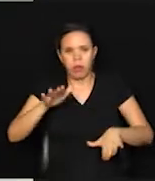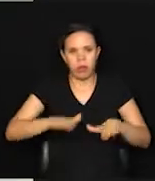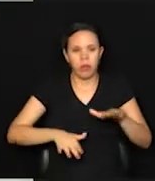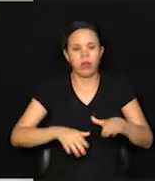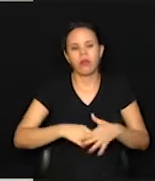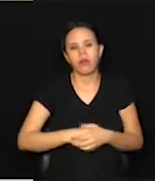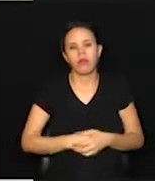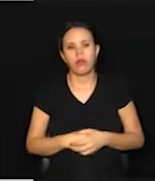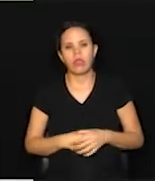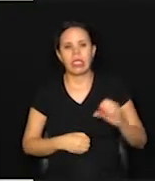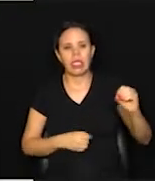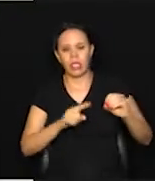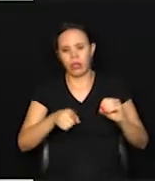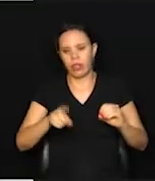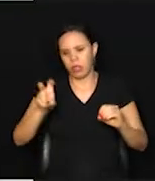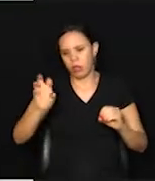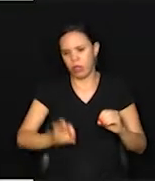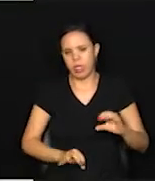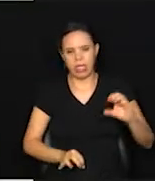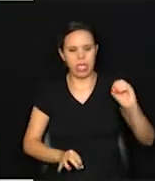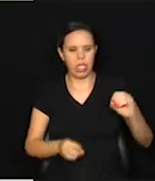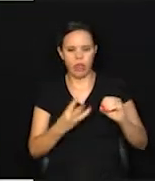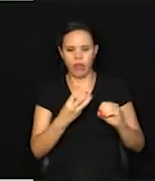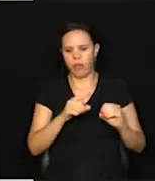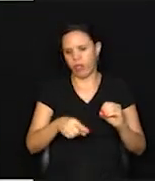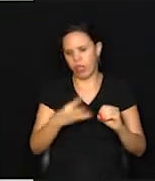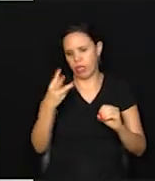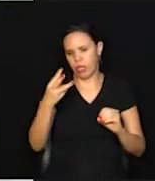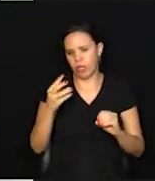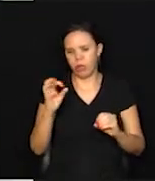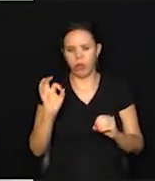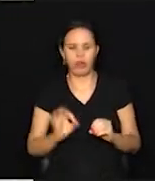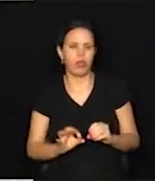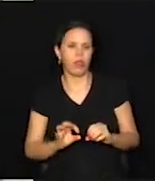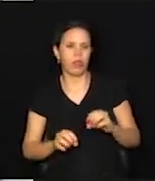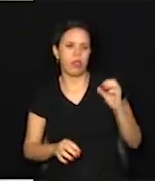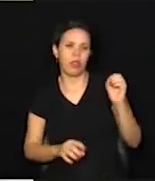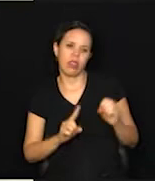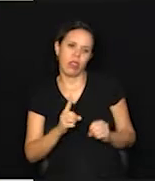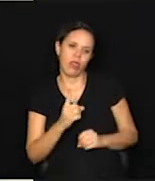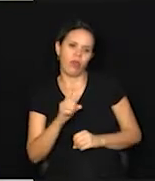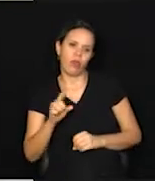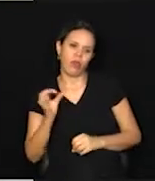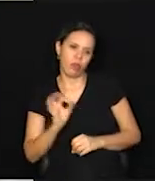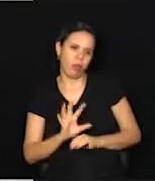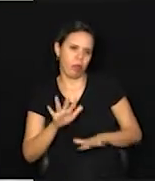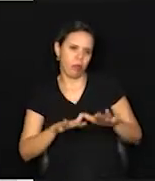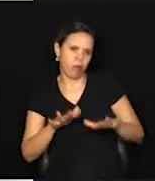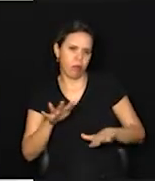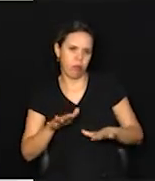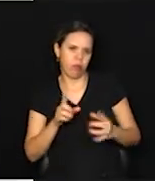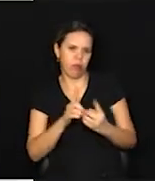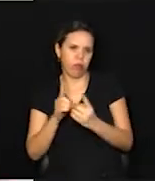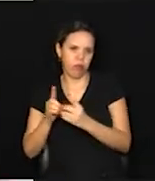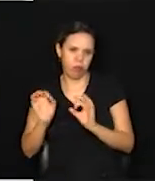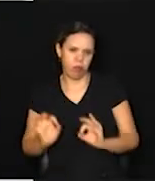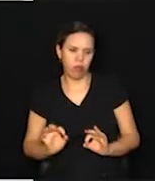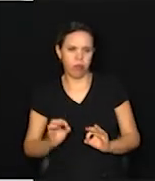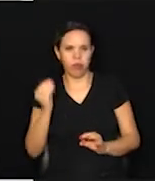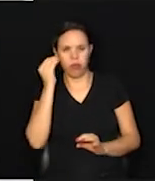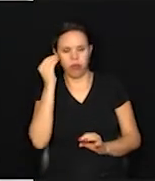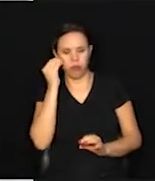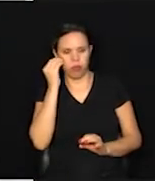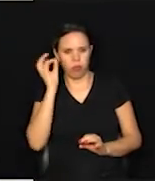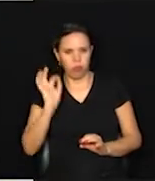de 0,5%, 0,3%, chegando até 1% em alguns casos, quando existe assistência adequada e testagem